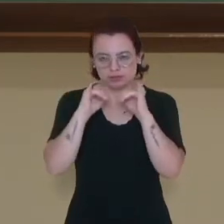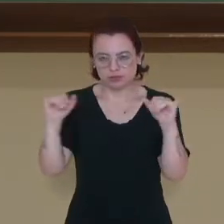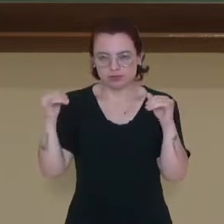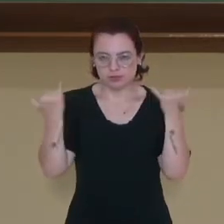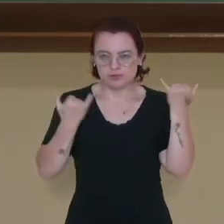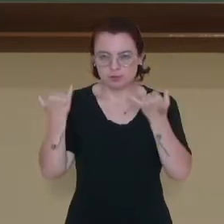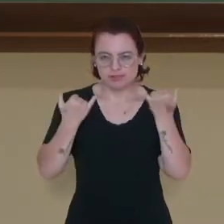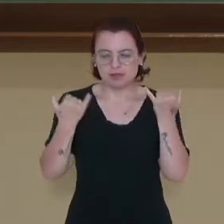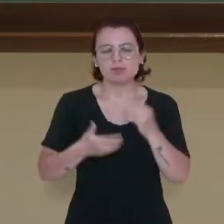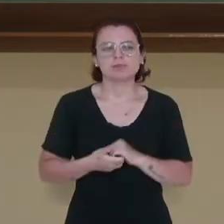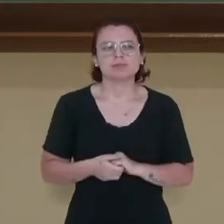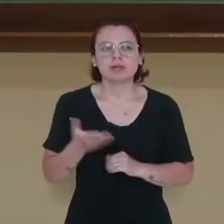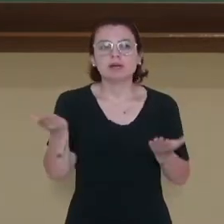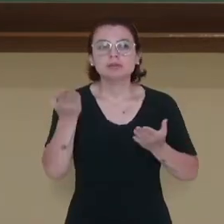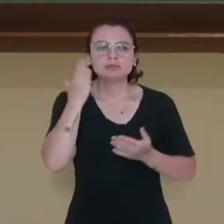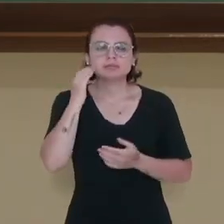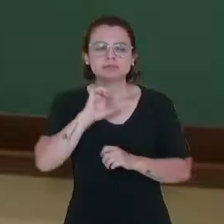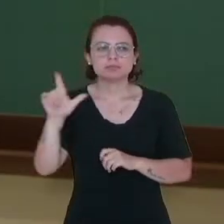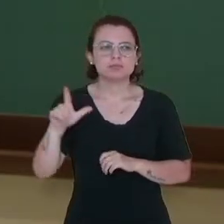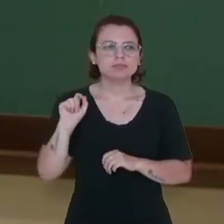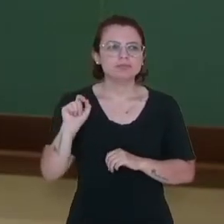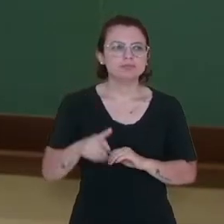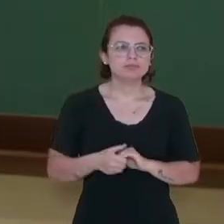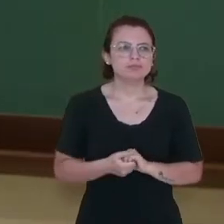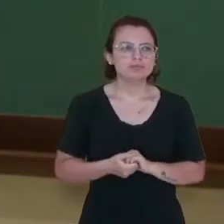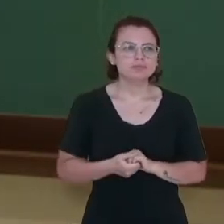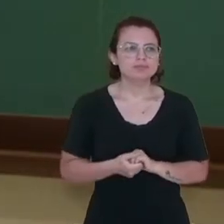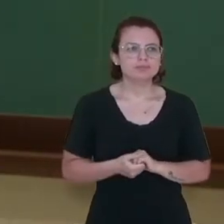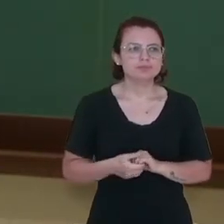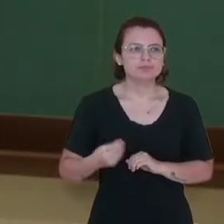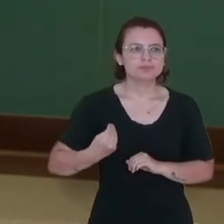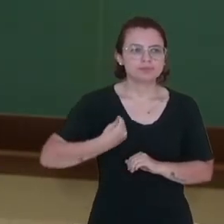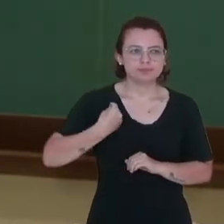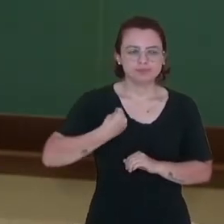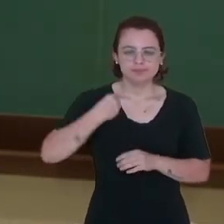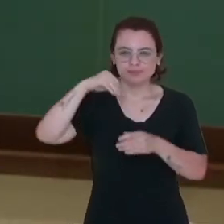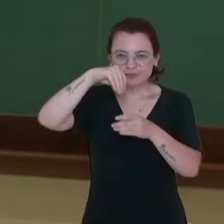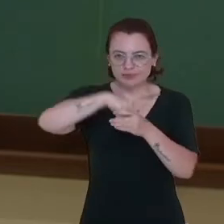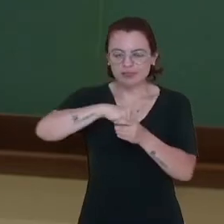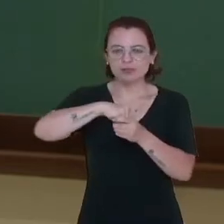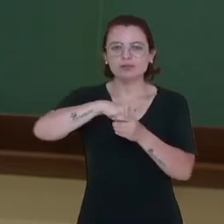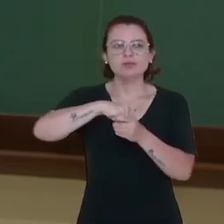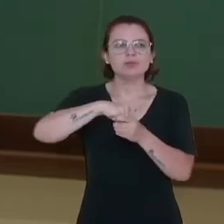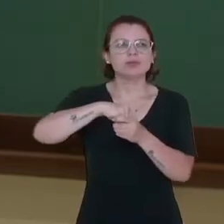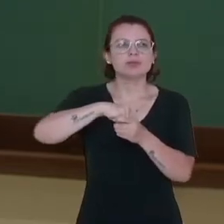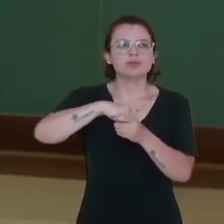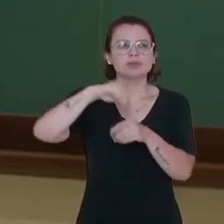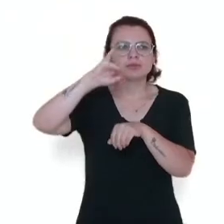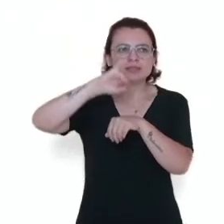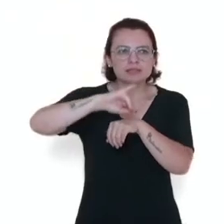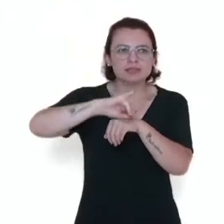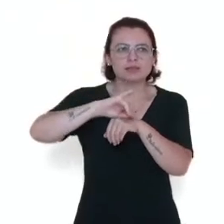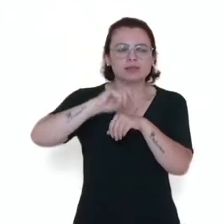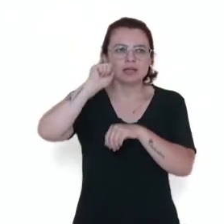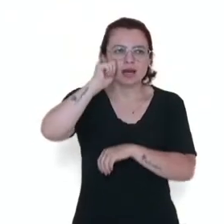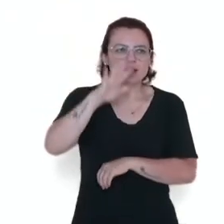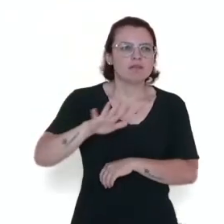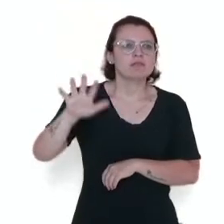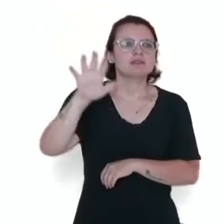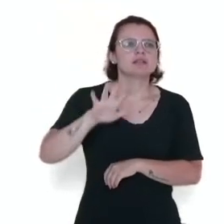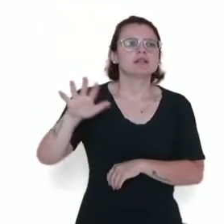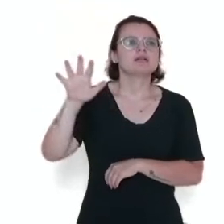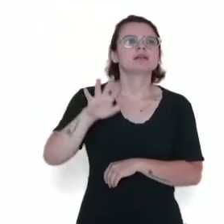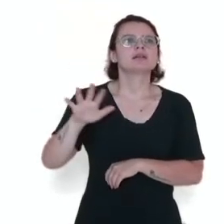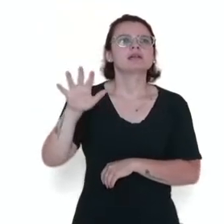apresentamos? Então vamos entender aqui, ó. Localizado no coração da África e sem acesso ao mar, o isolamento da